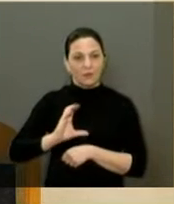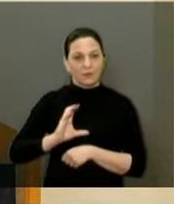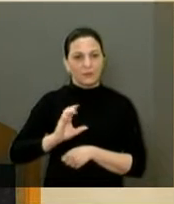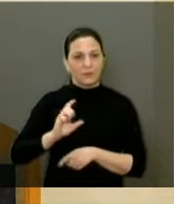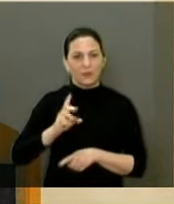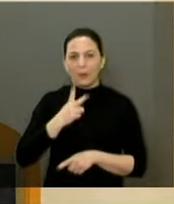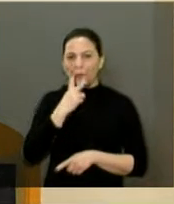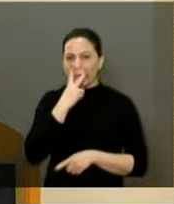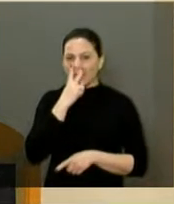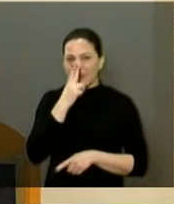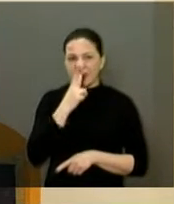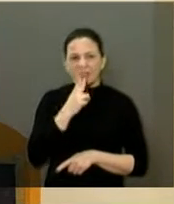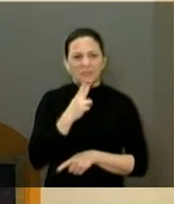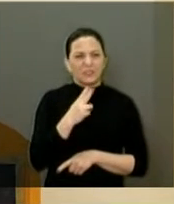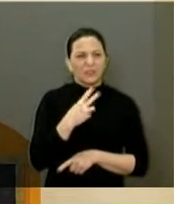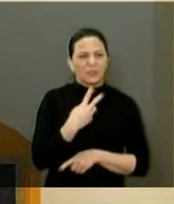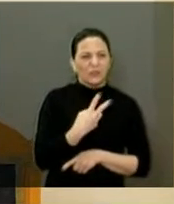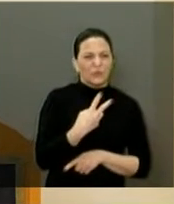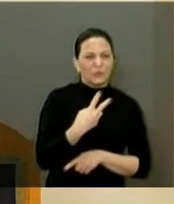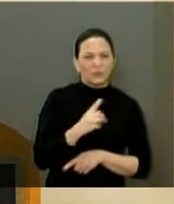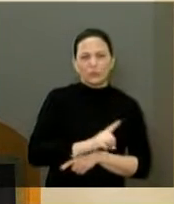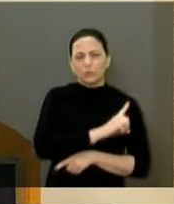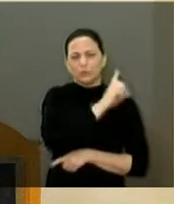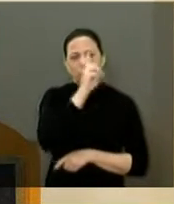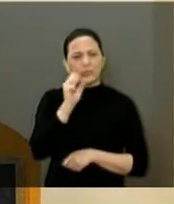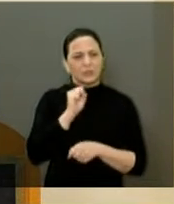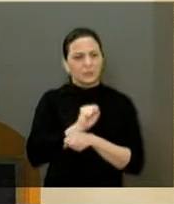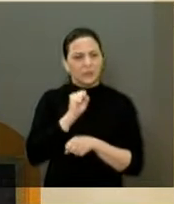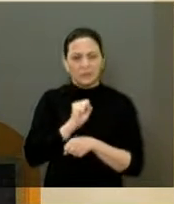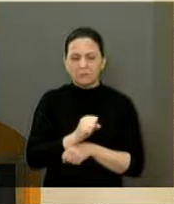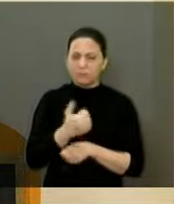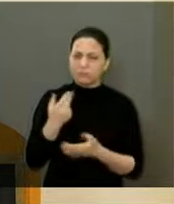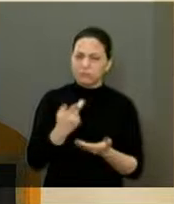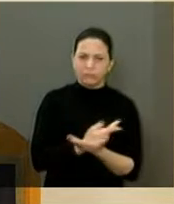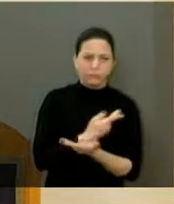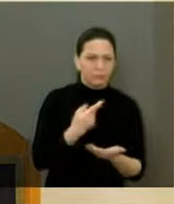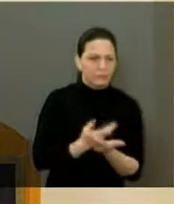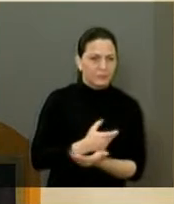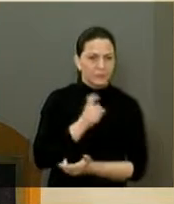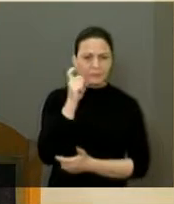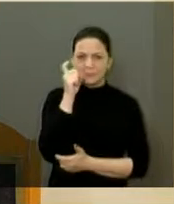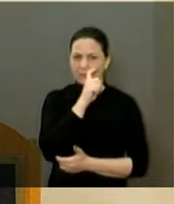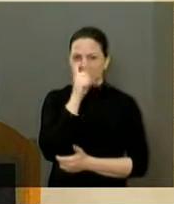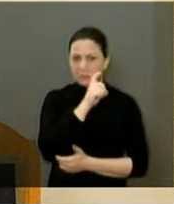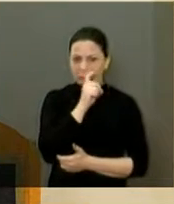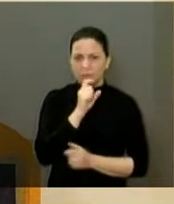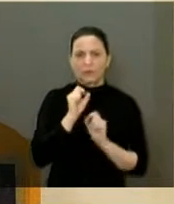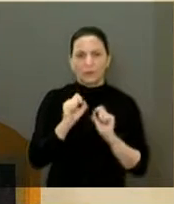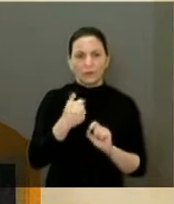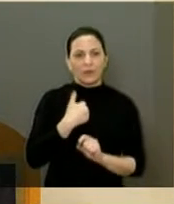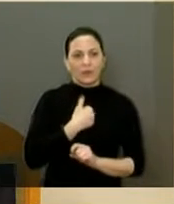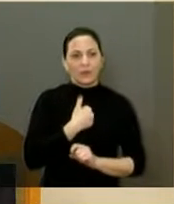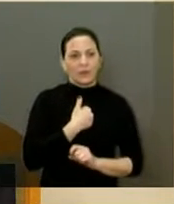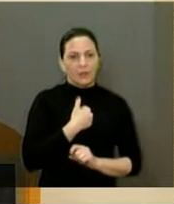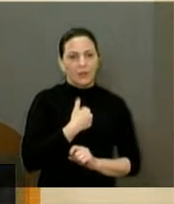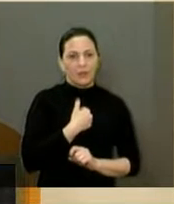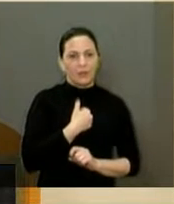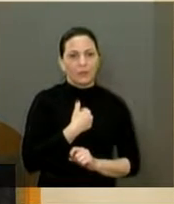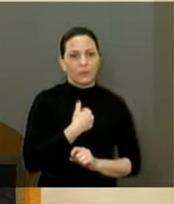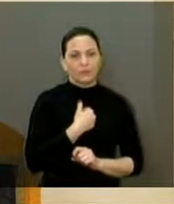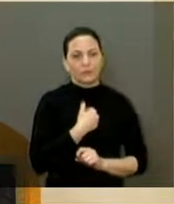24 anos não foram só os 8 horas nos aguardam dólar esperando a estabilização e ela foi encaminhada e eu não estou pegando carona com